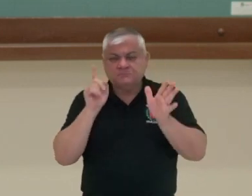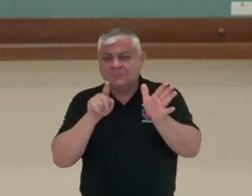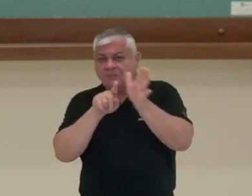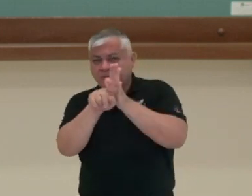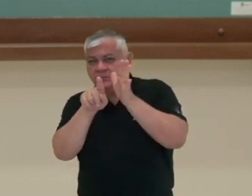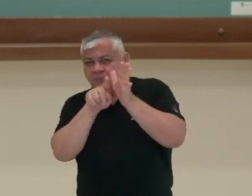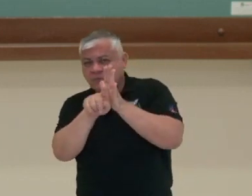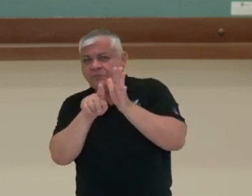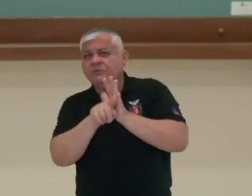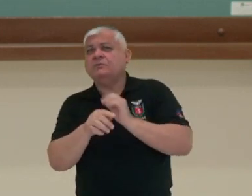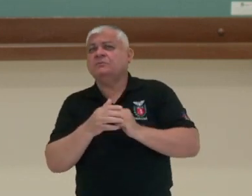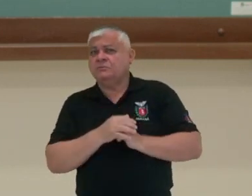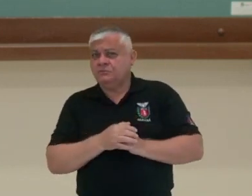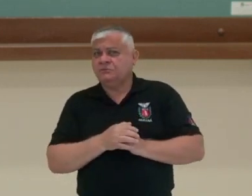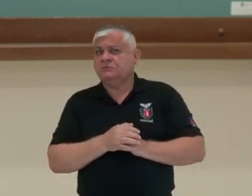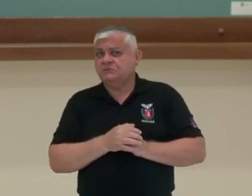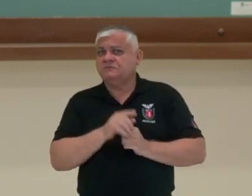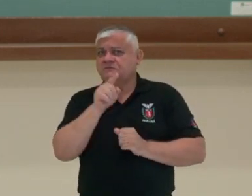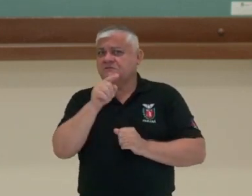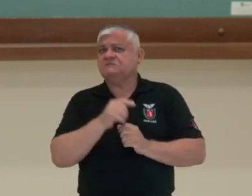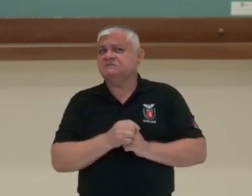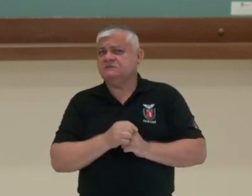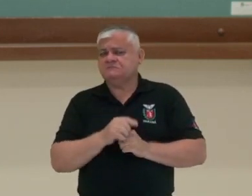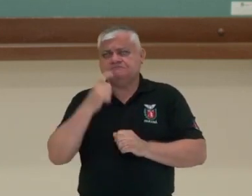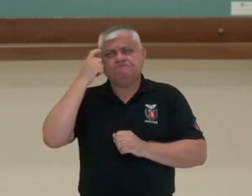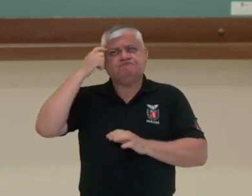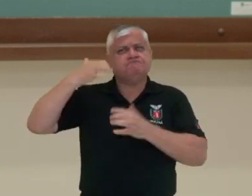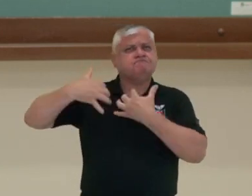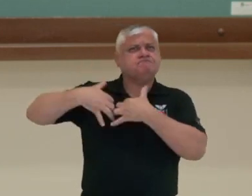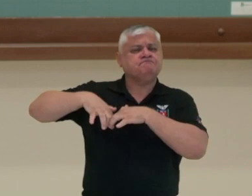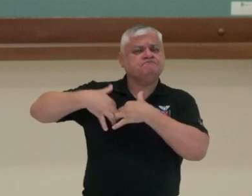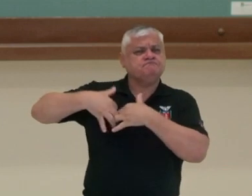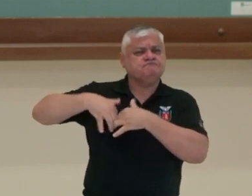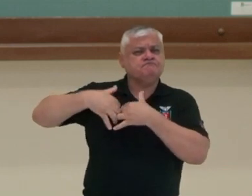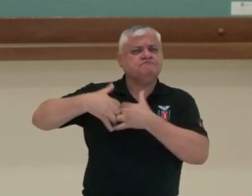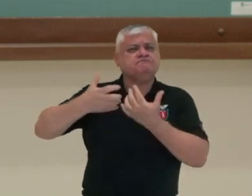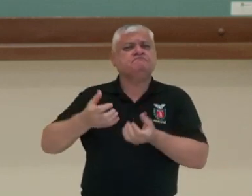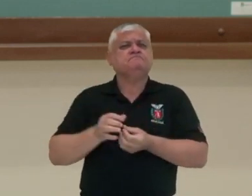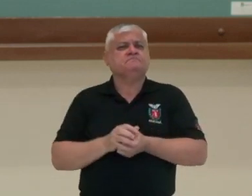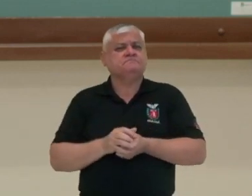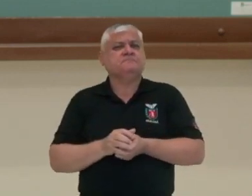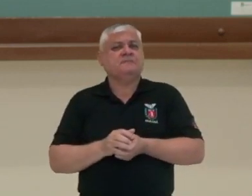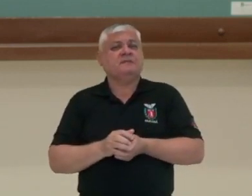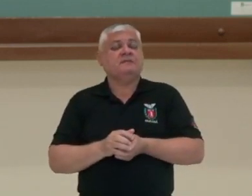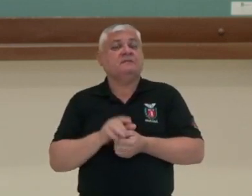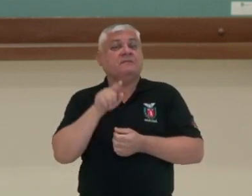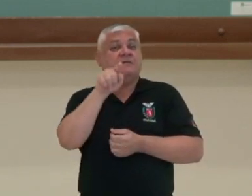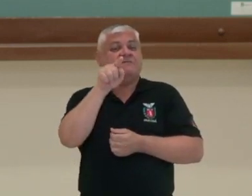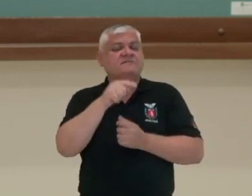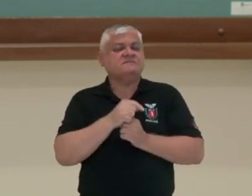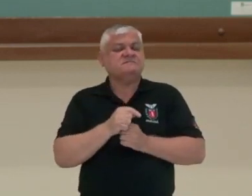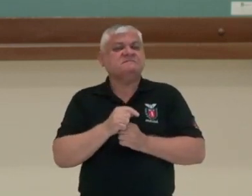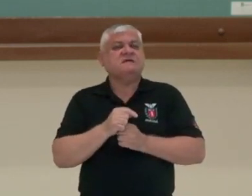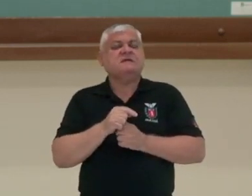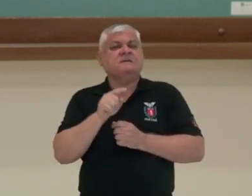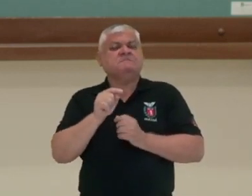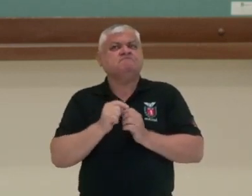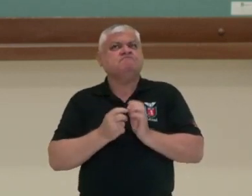perguntinha, esse ponto de interrogação aí na cabecinha de vocês e quero estimular vocês